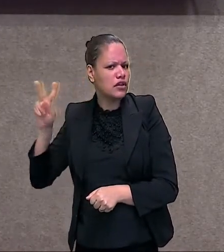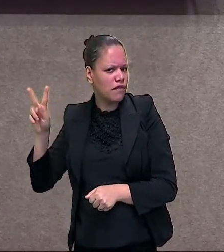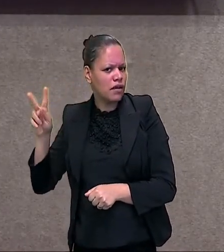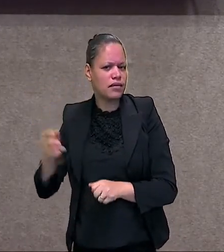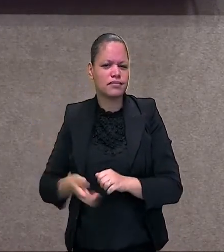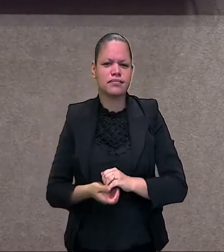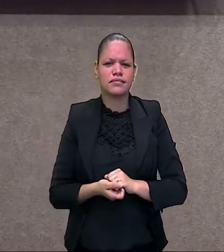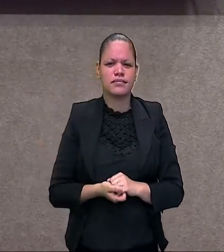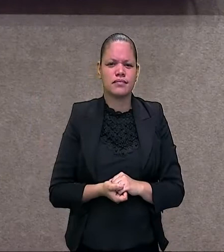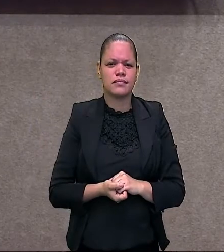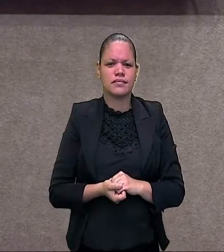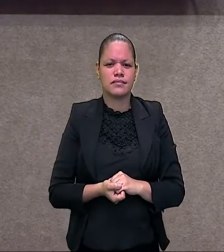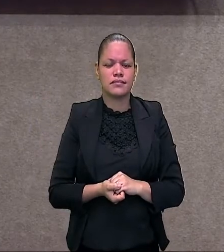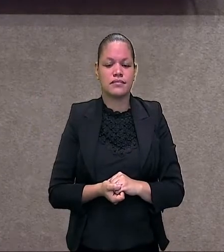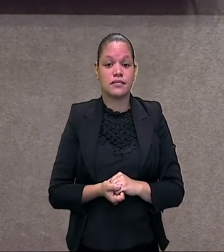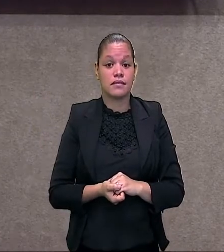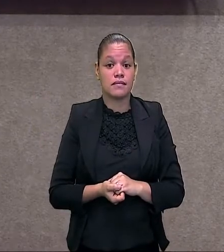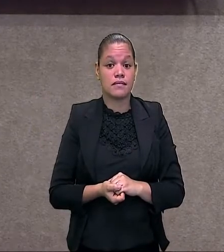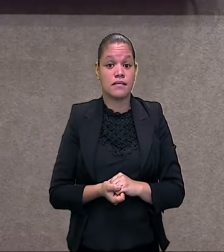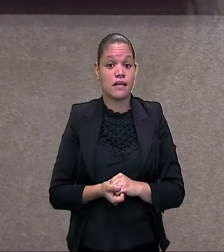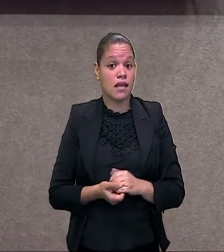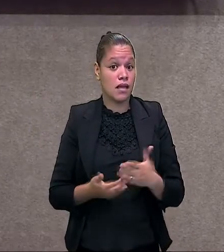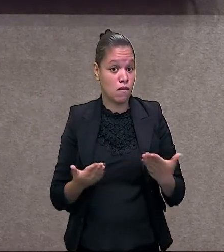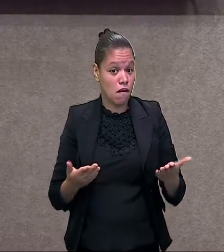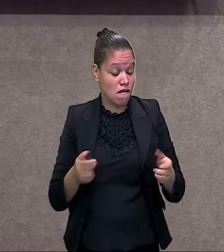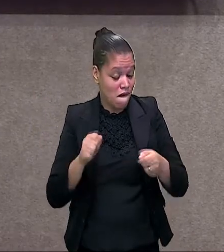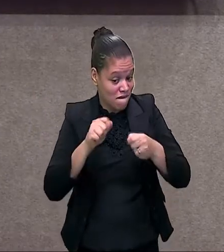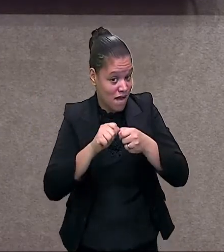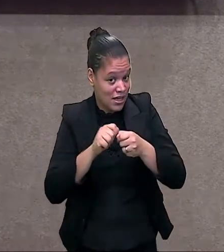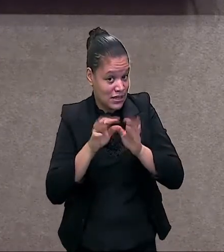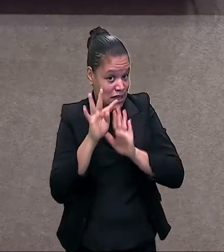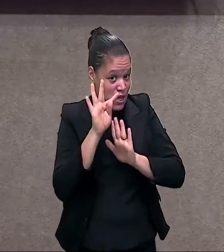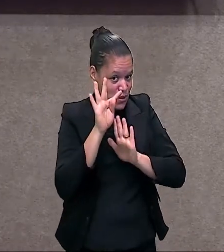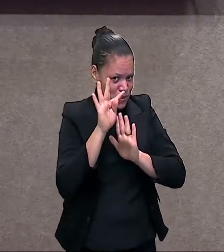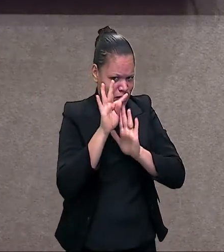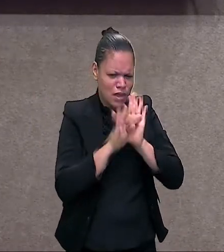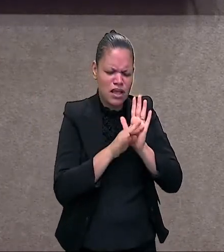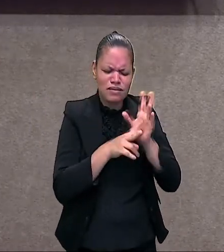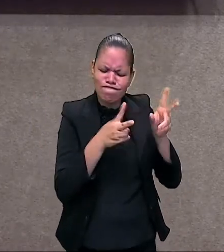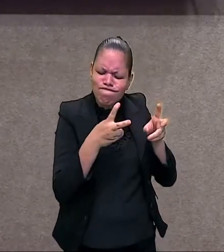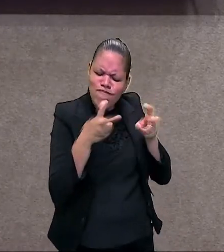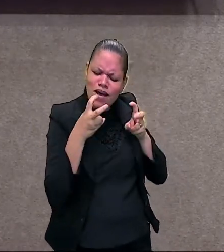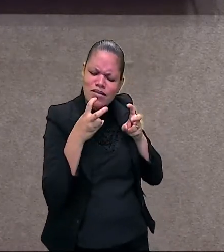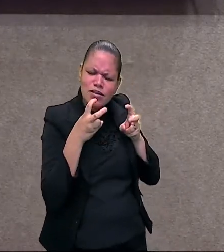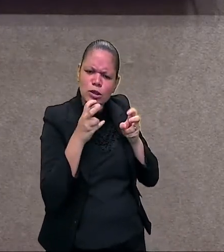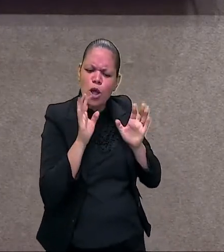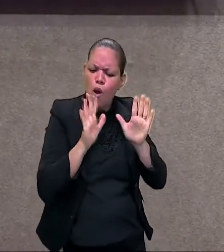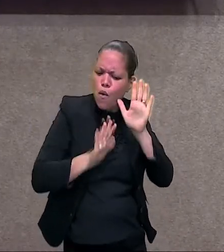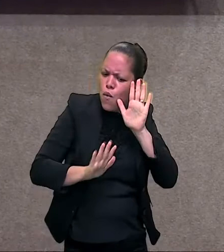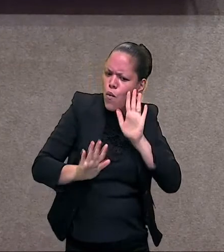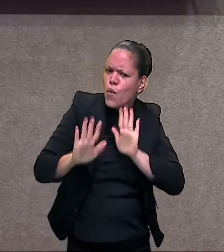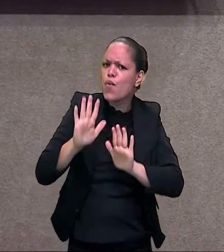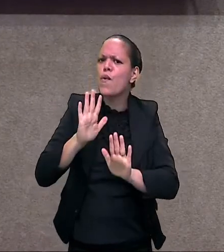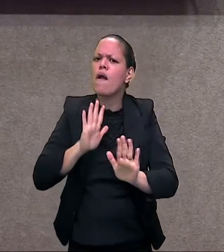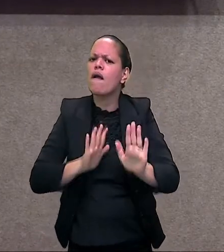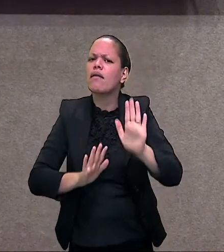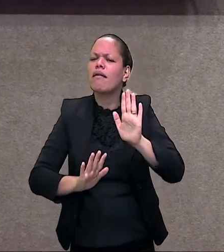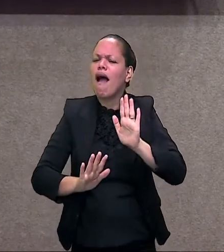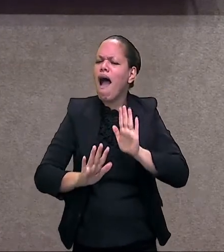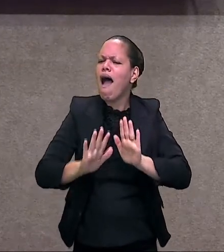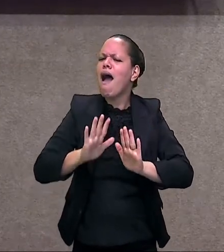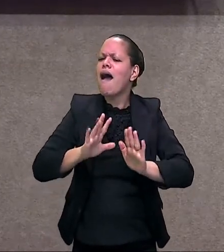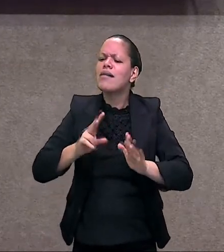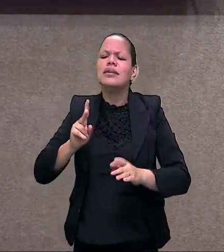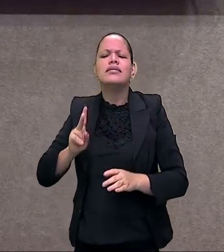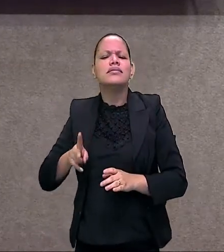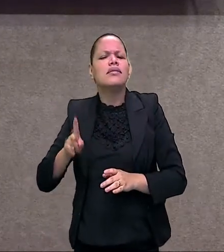antenado. E quando você for produzir o seu texto, faça com atenção, com cuidado, e sempre pensando